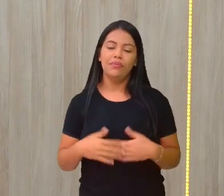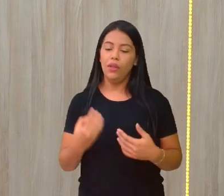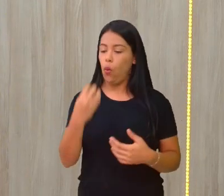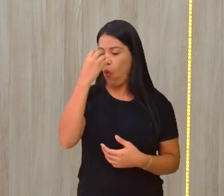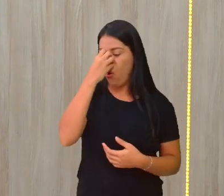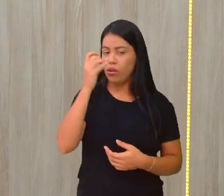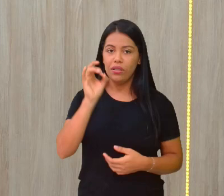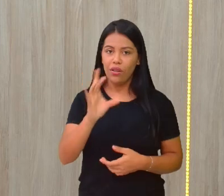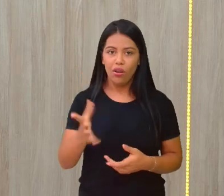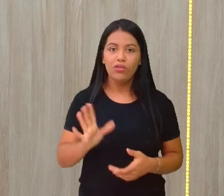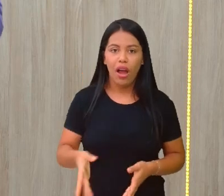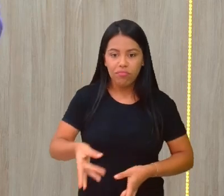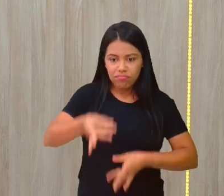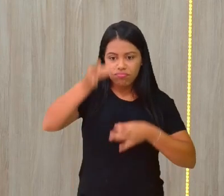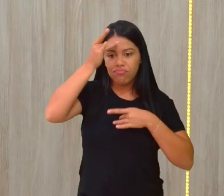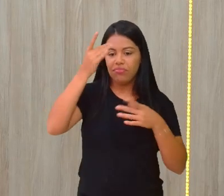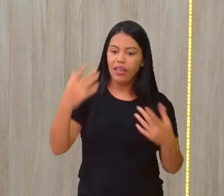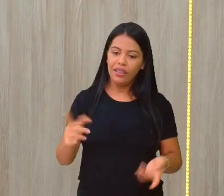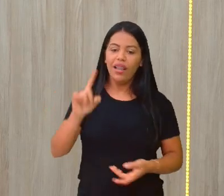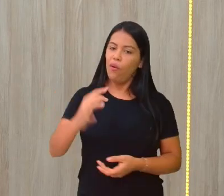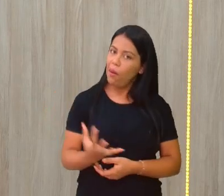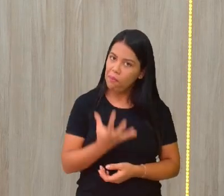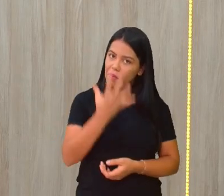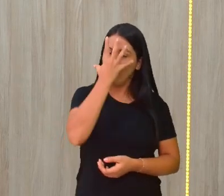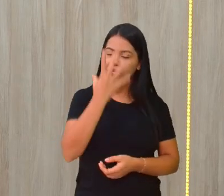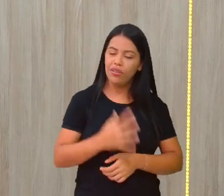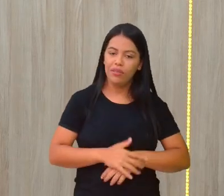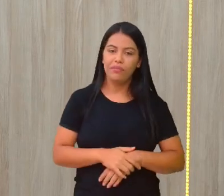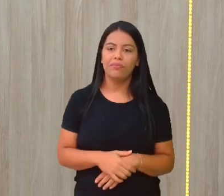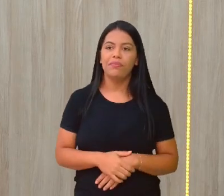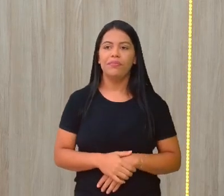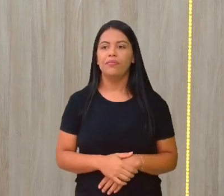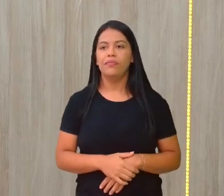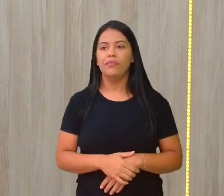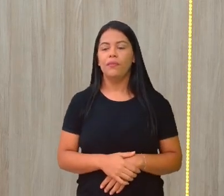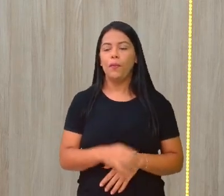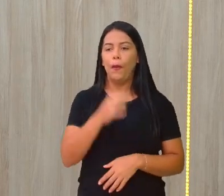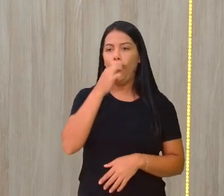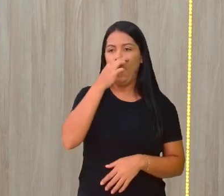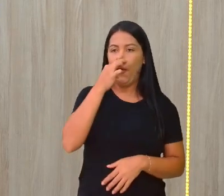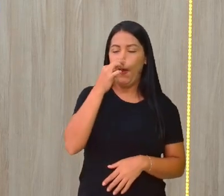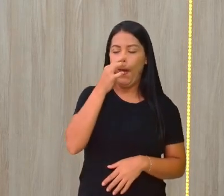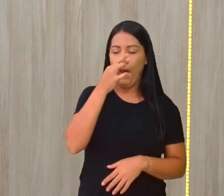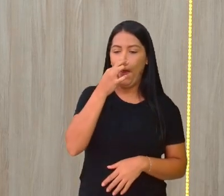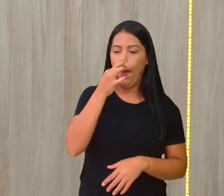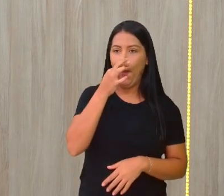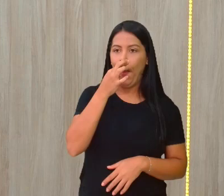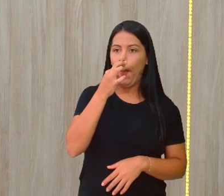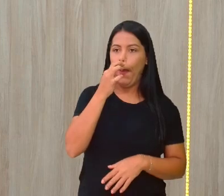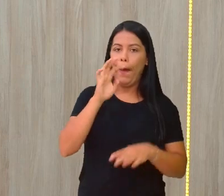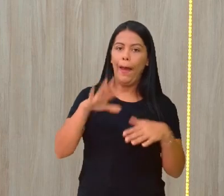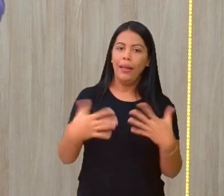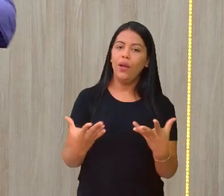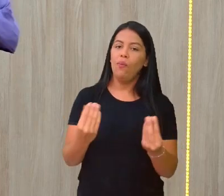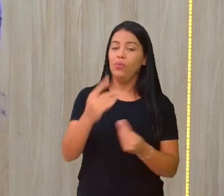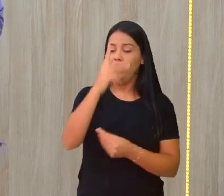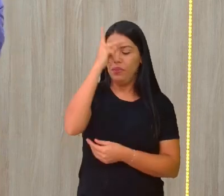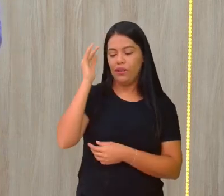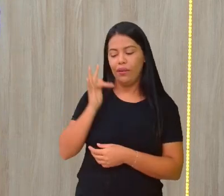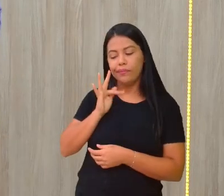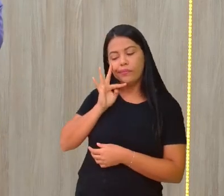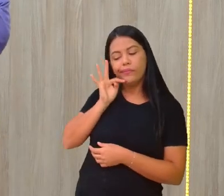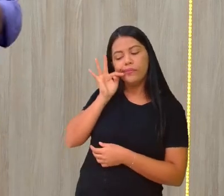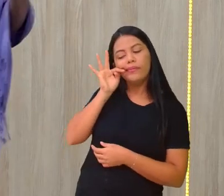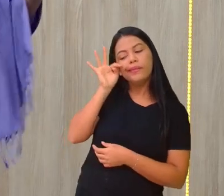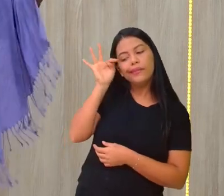vira um palhaço. Então, ele é uma máscara, certo? E muitos que são tímidos, botou apenas o nariz,